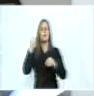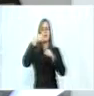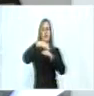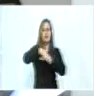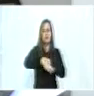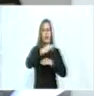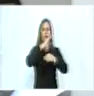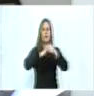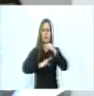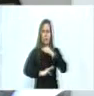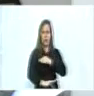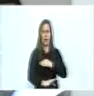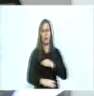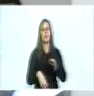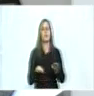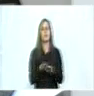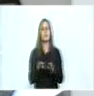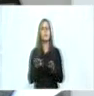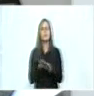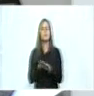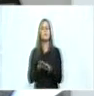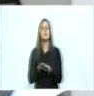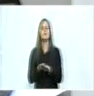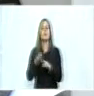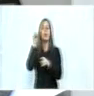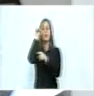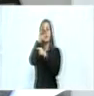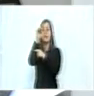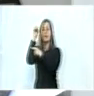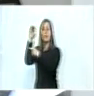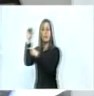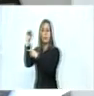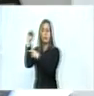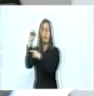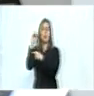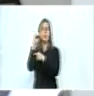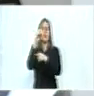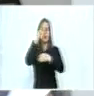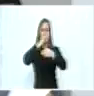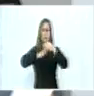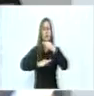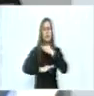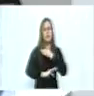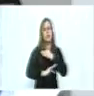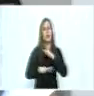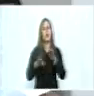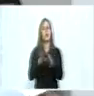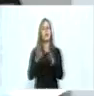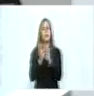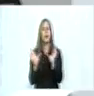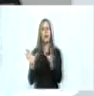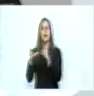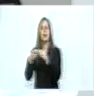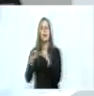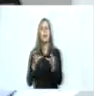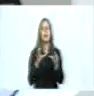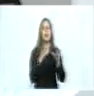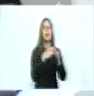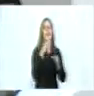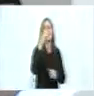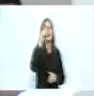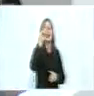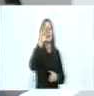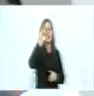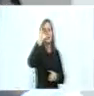Triunfo. Expansão da rede de iluminação pública no distrito de São José do Triunfo e nas comunidades do Cristais.